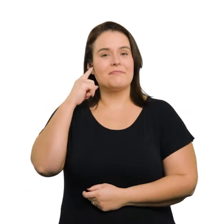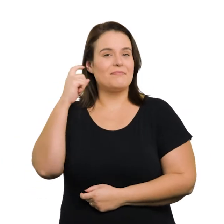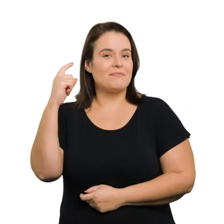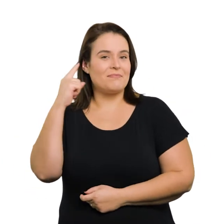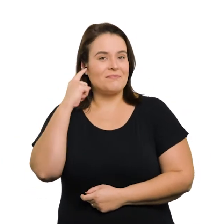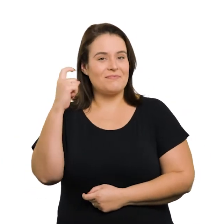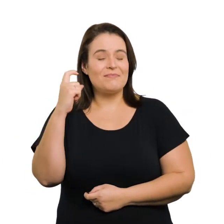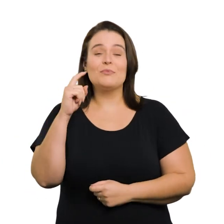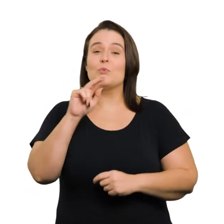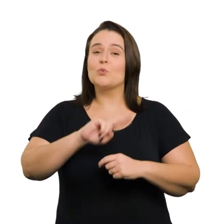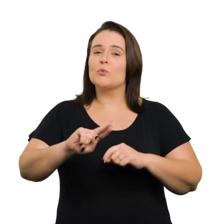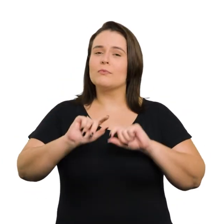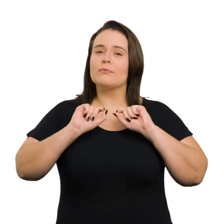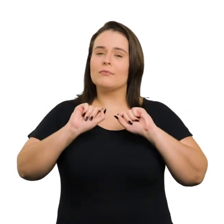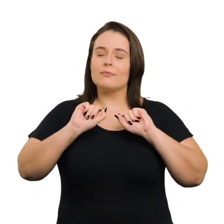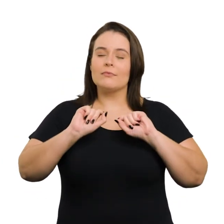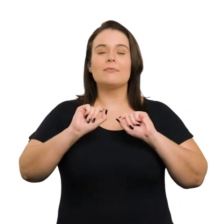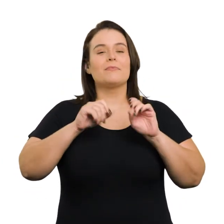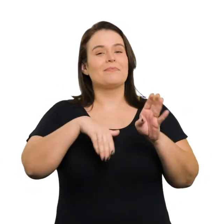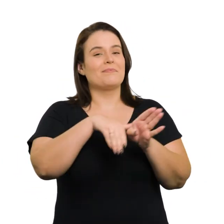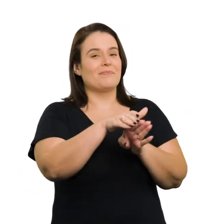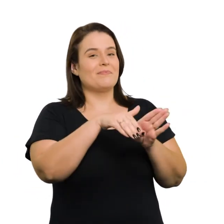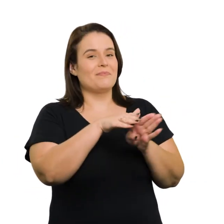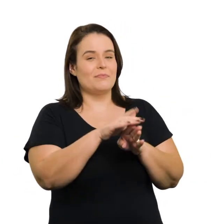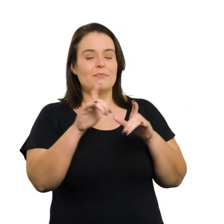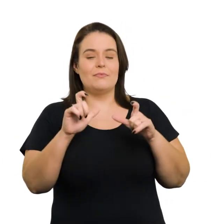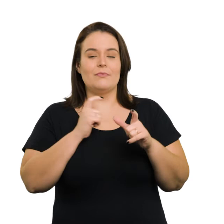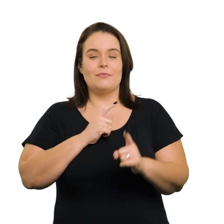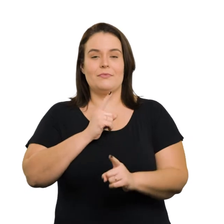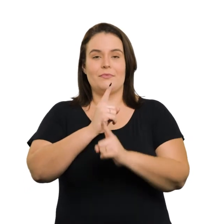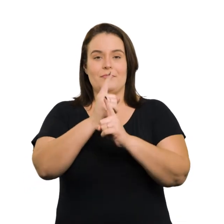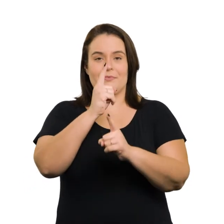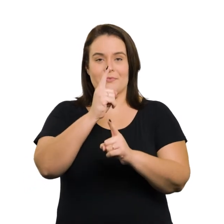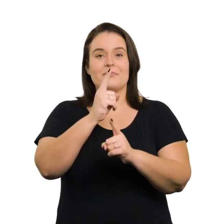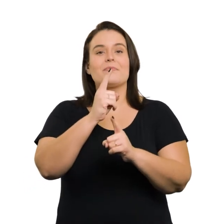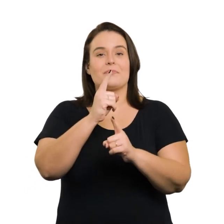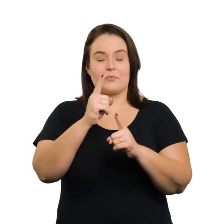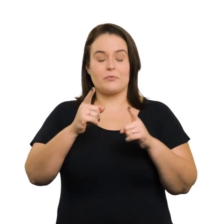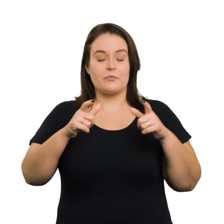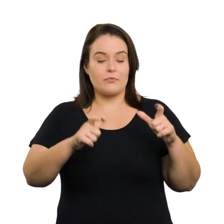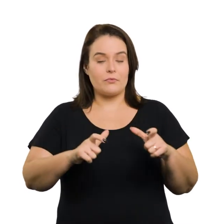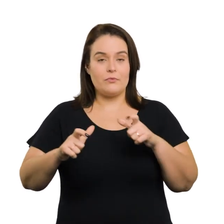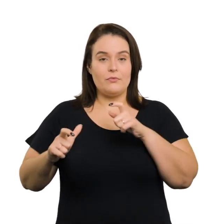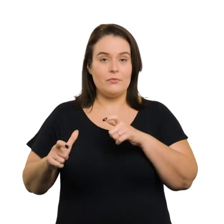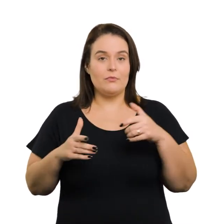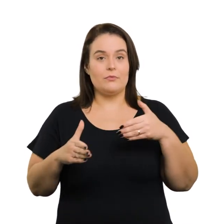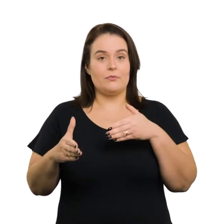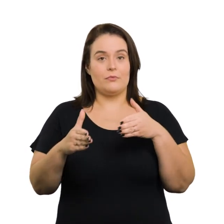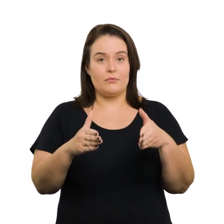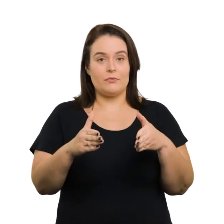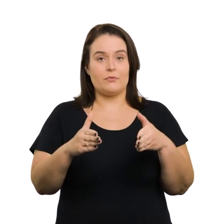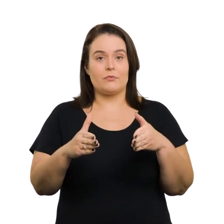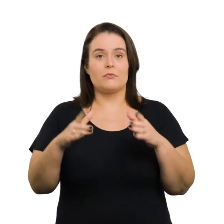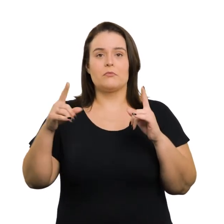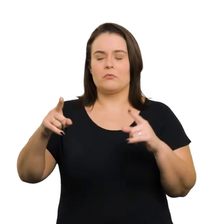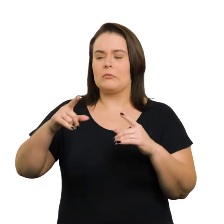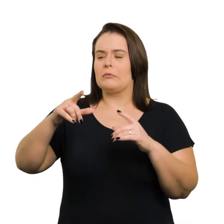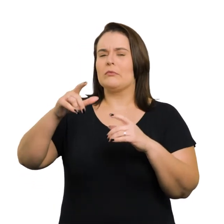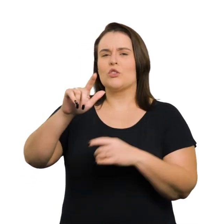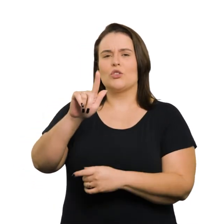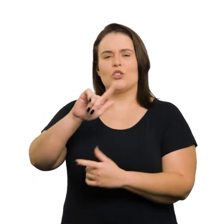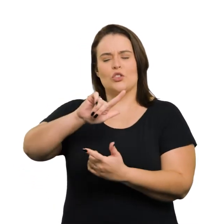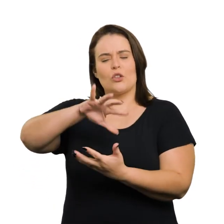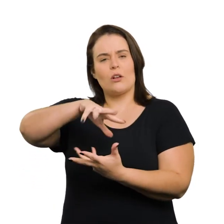táteis e/ou sonoras que servem para orientação e localização de lugares, rotas,